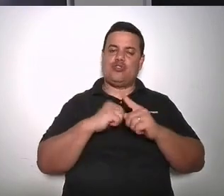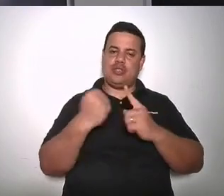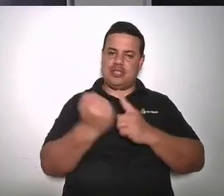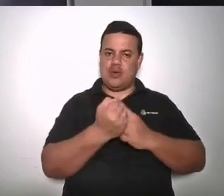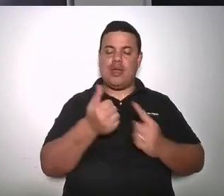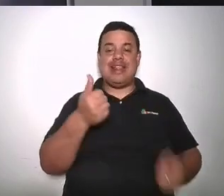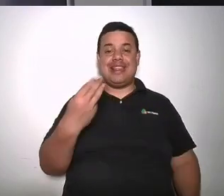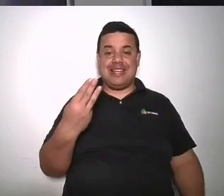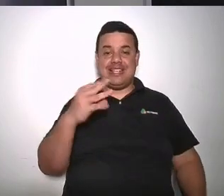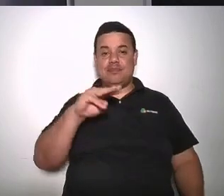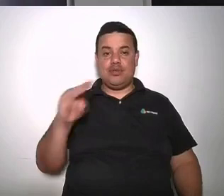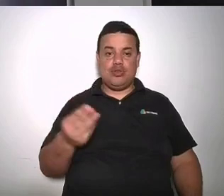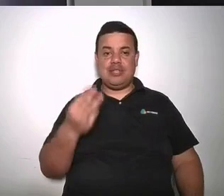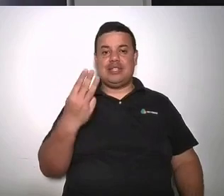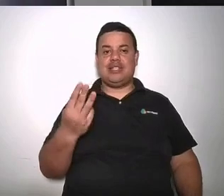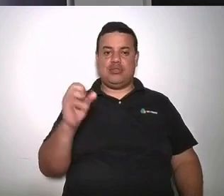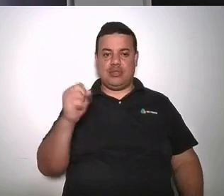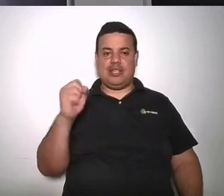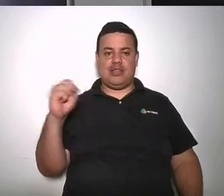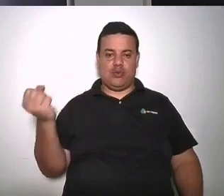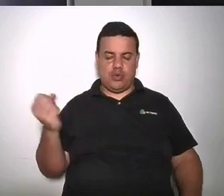13.388.000. Secretaria Municipal de Meio Ambiente,